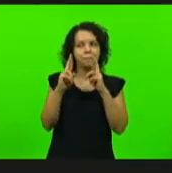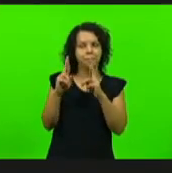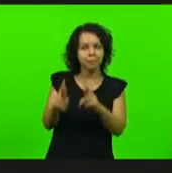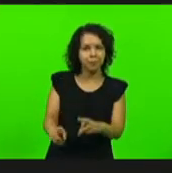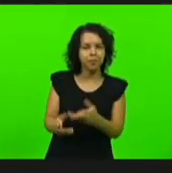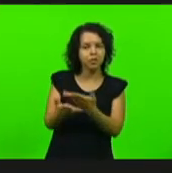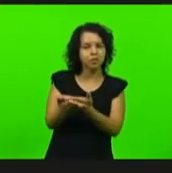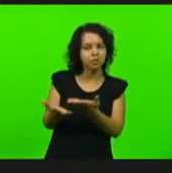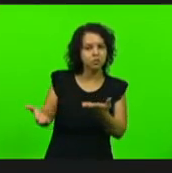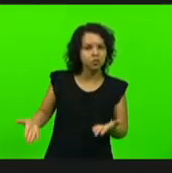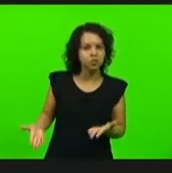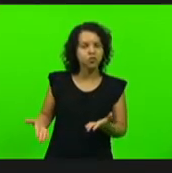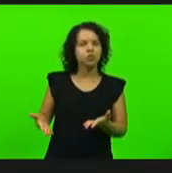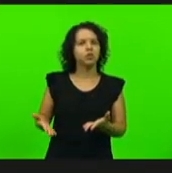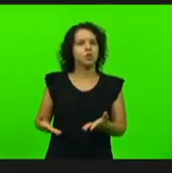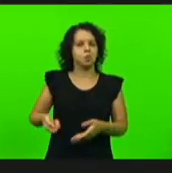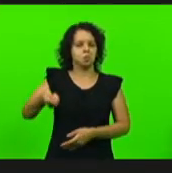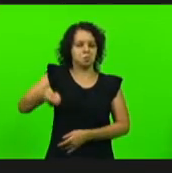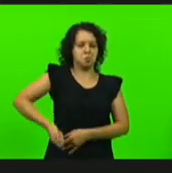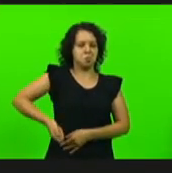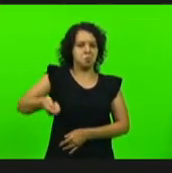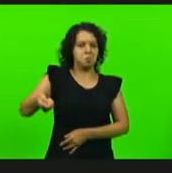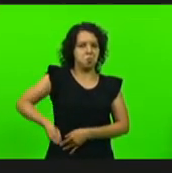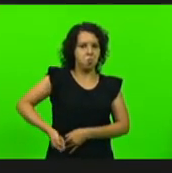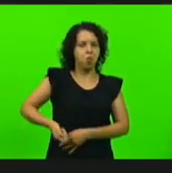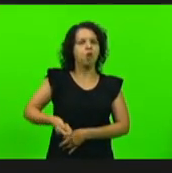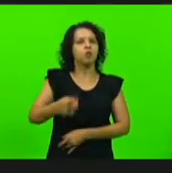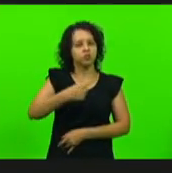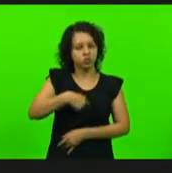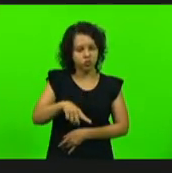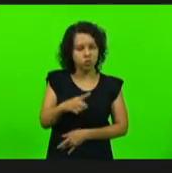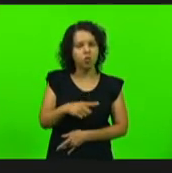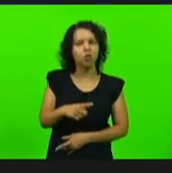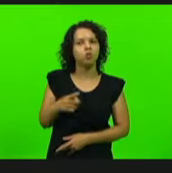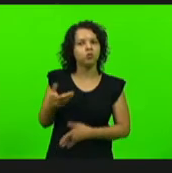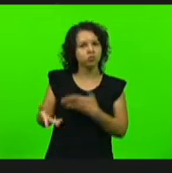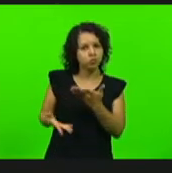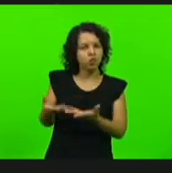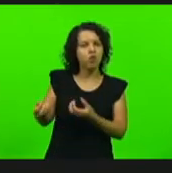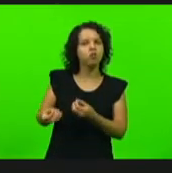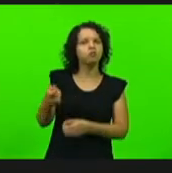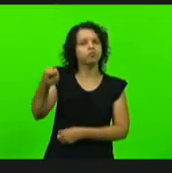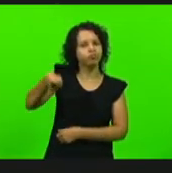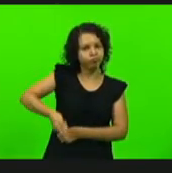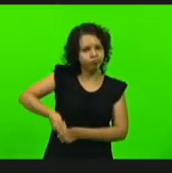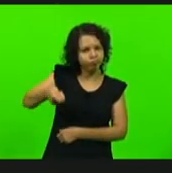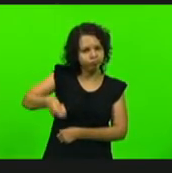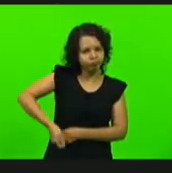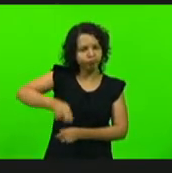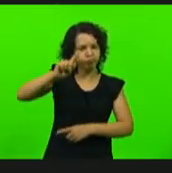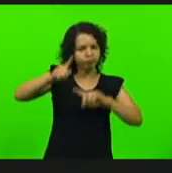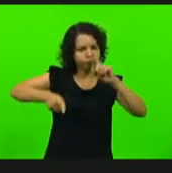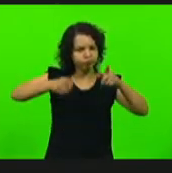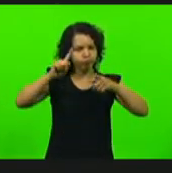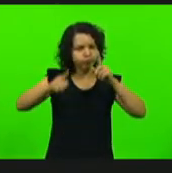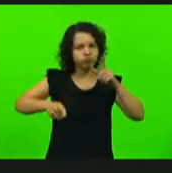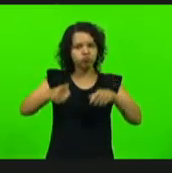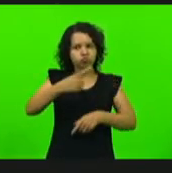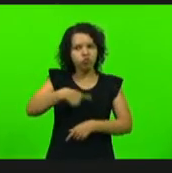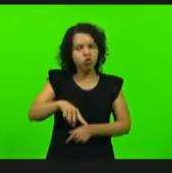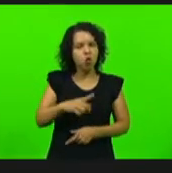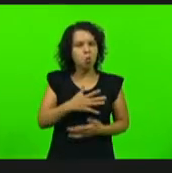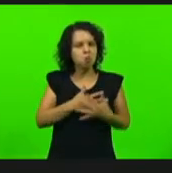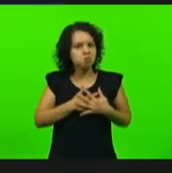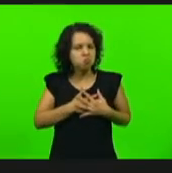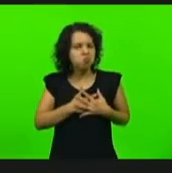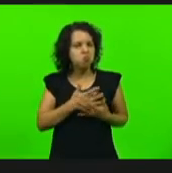devemos tratar tiranos e ditadores como tiranos e ditadores. Sempre que nós sentimos pena dos